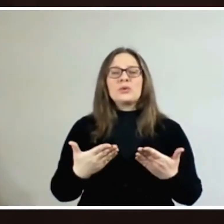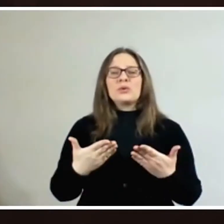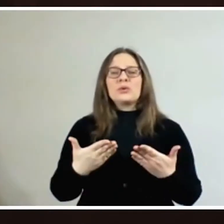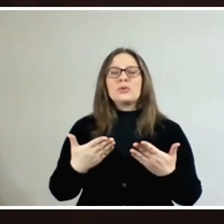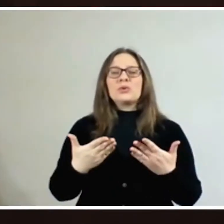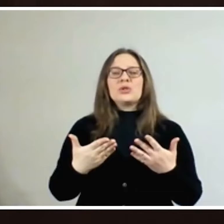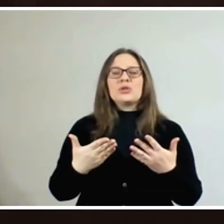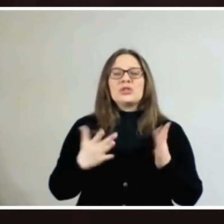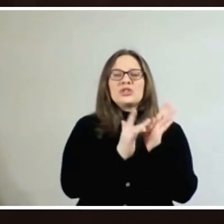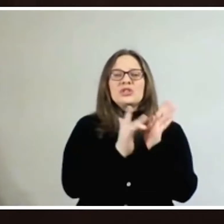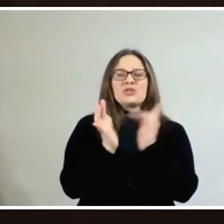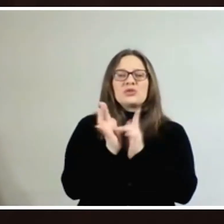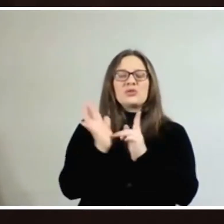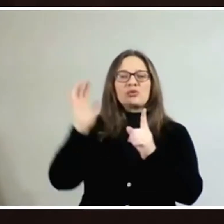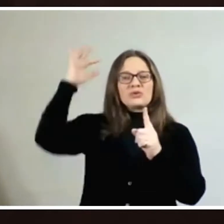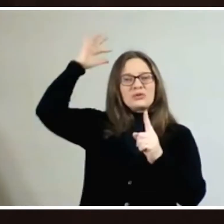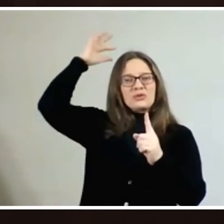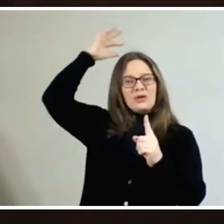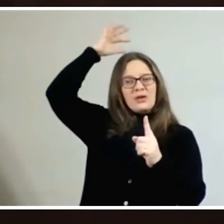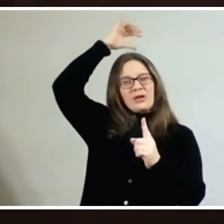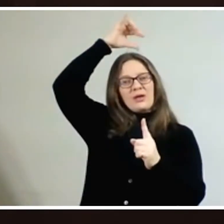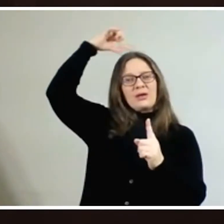da crucificação. Tá?